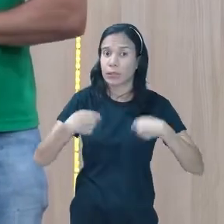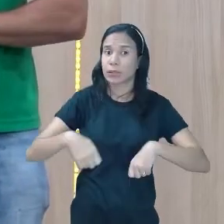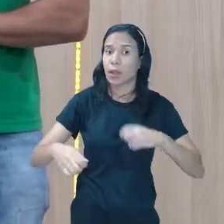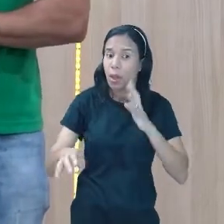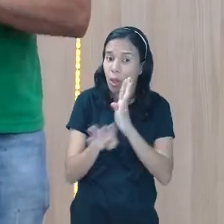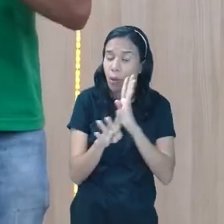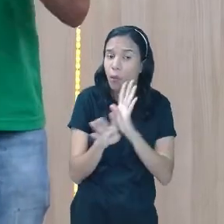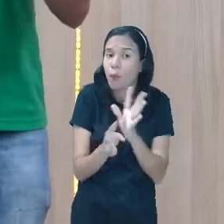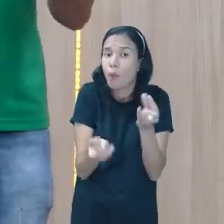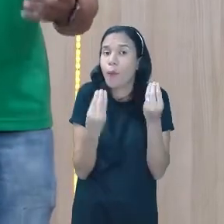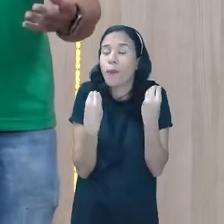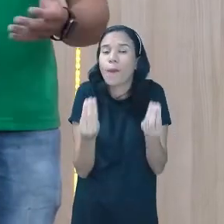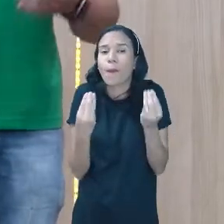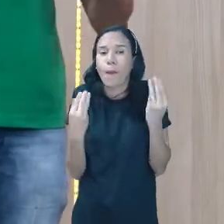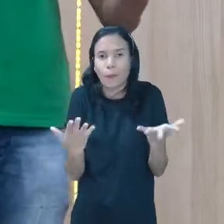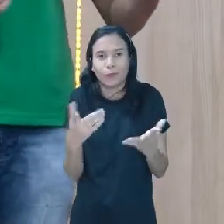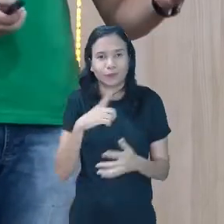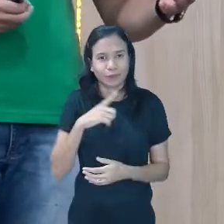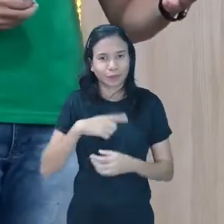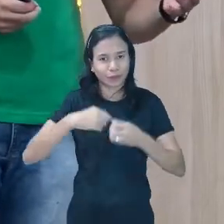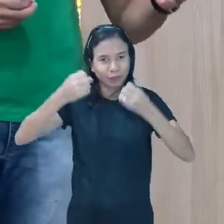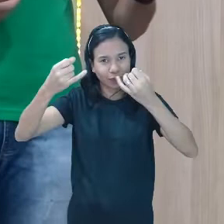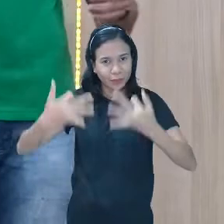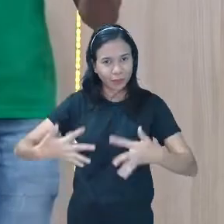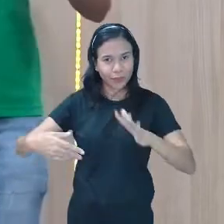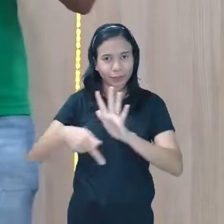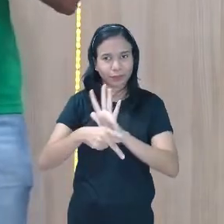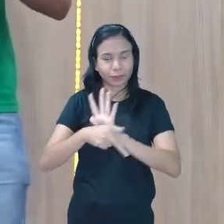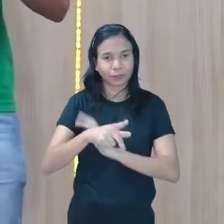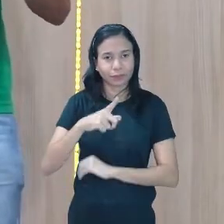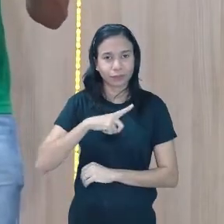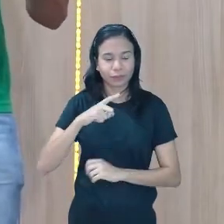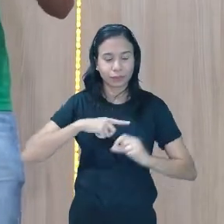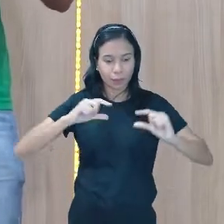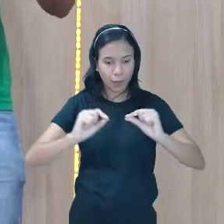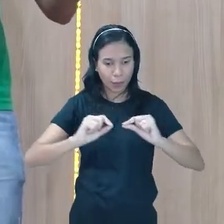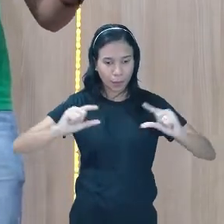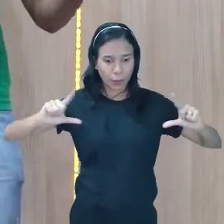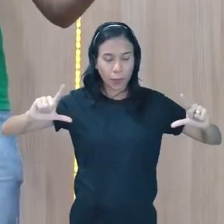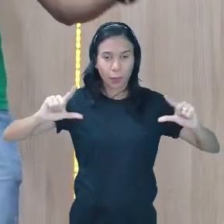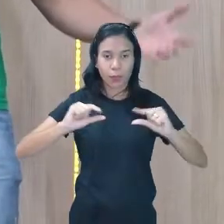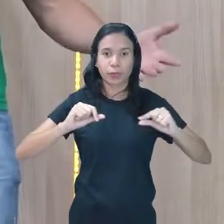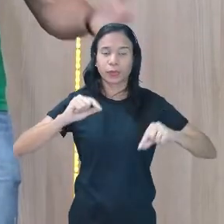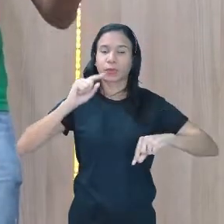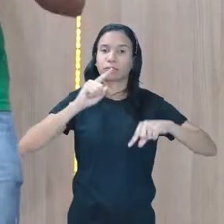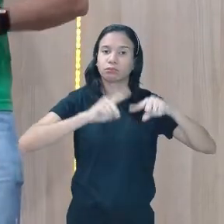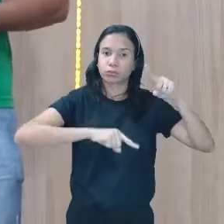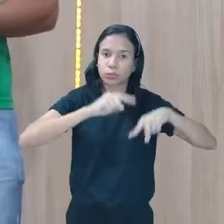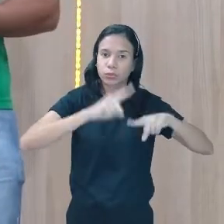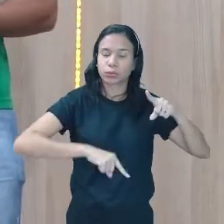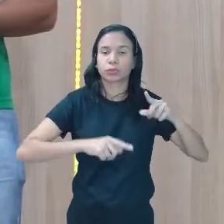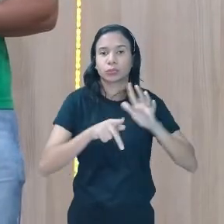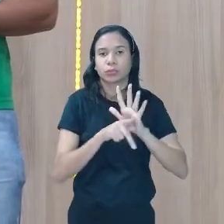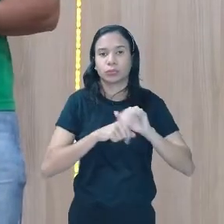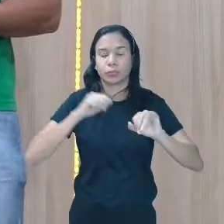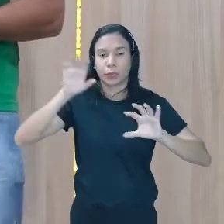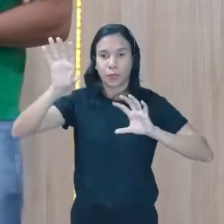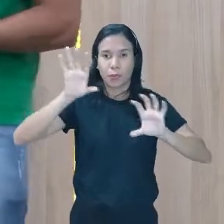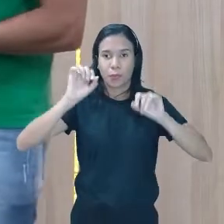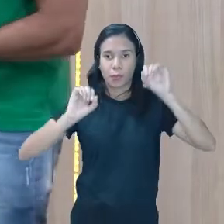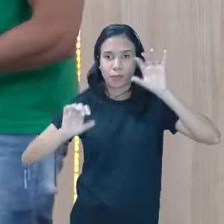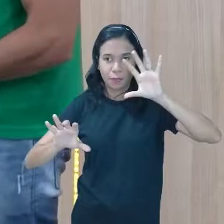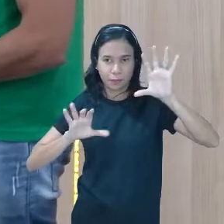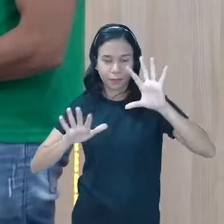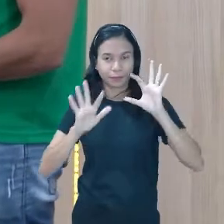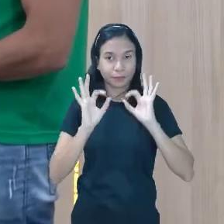valor desconhecido através da definição lá de proporção dos produtos dos meios pelos extremos,